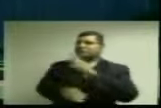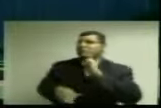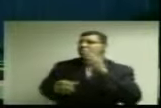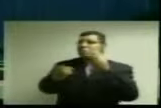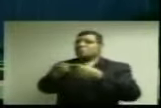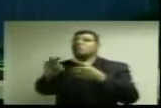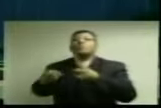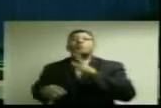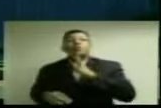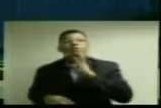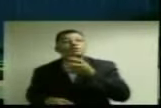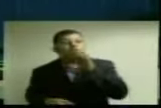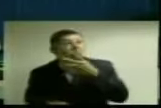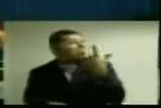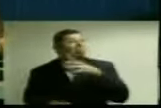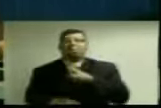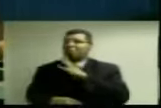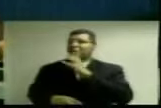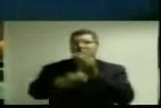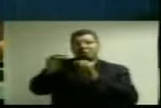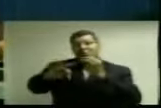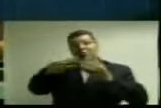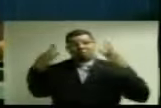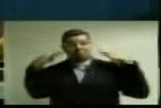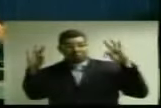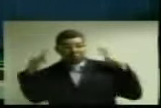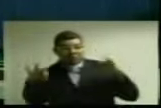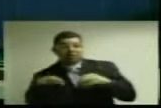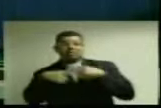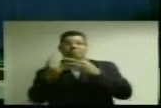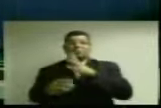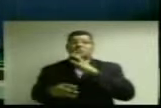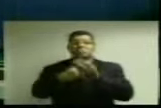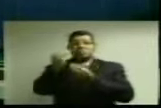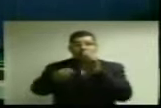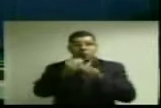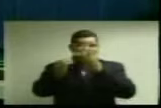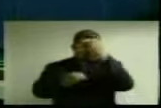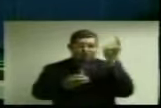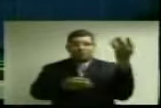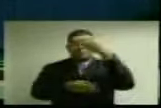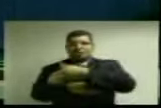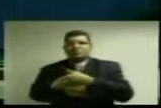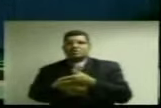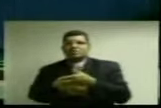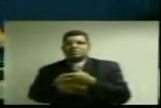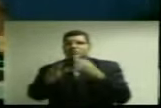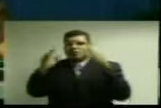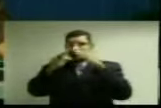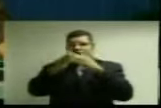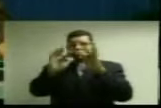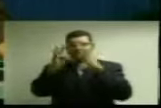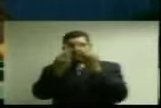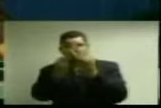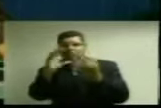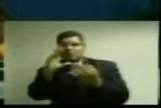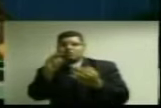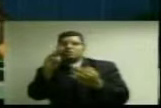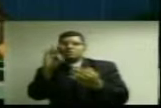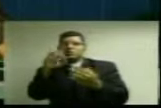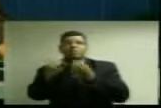Cuba, conheço bem Cuba, não conheço Cuba como turista, conheço Cuba como alguém que passou um tempo na casa de uma família